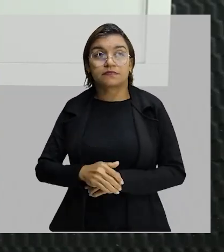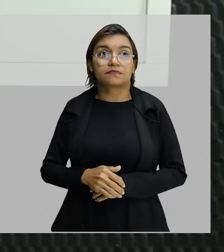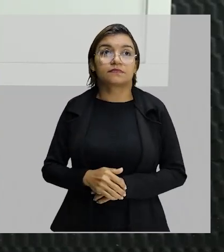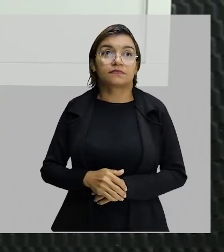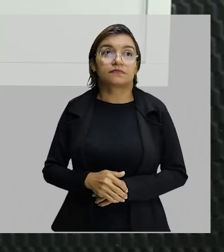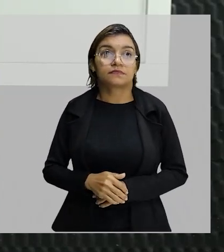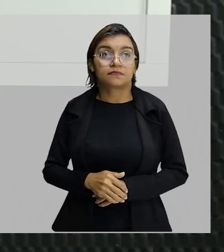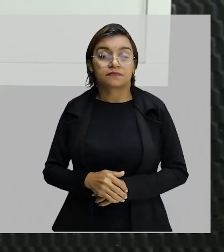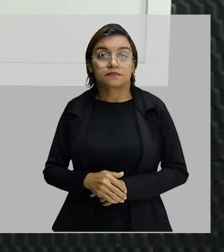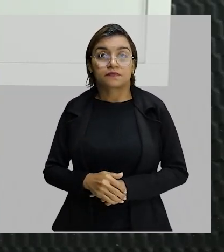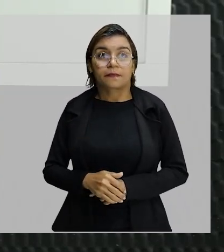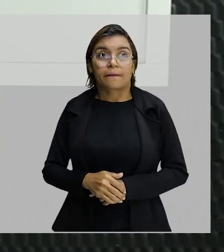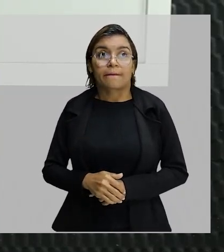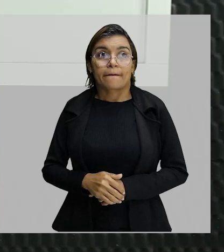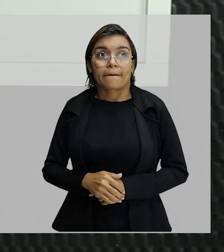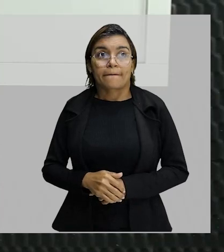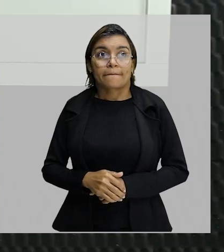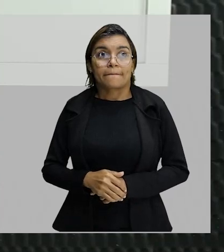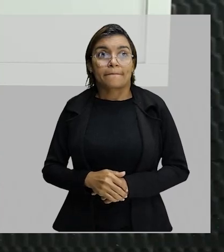sobre calor